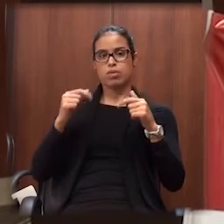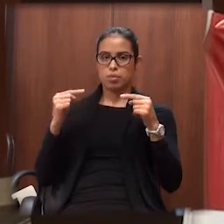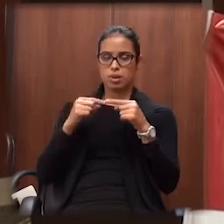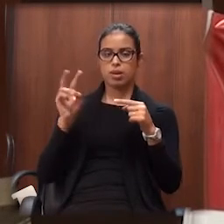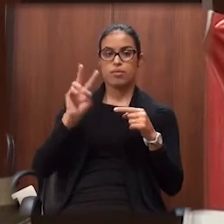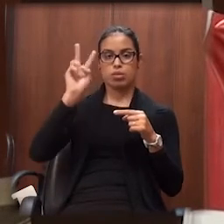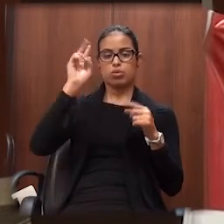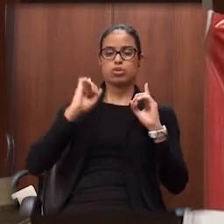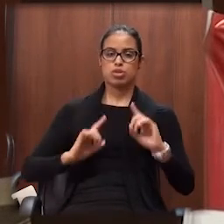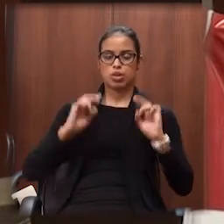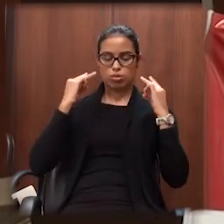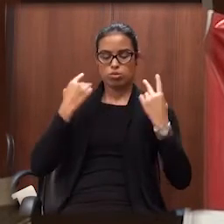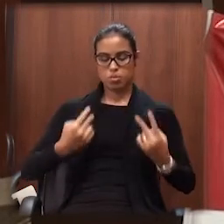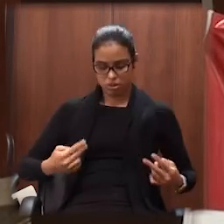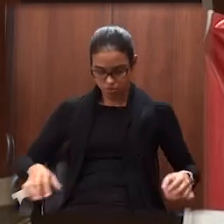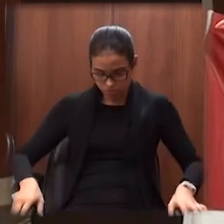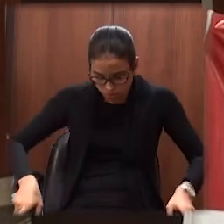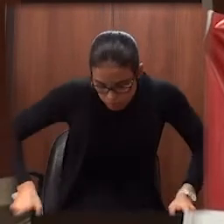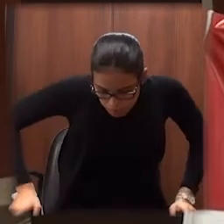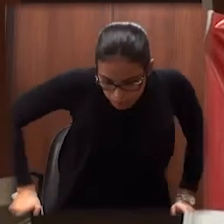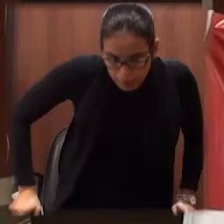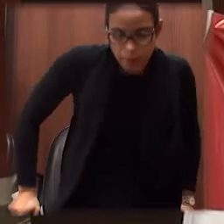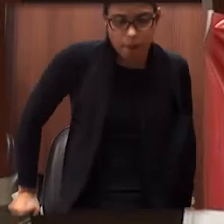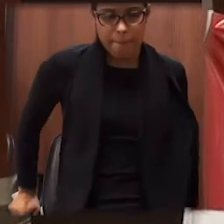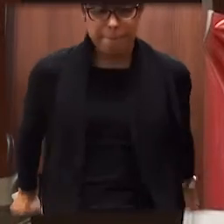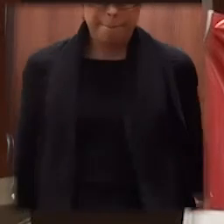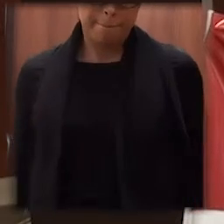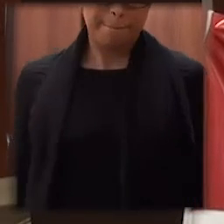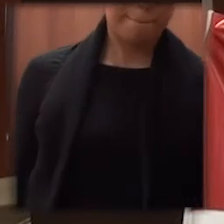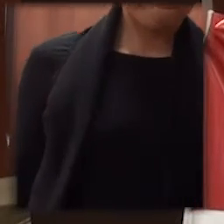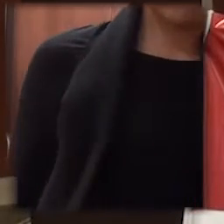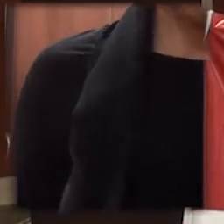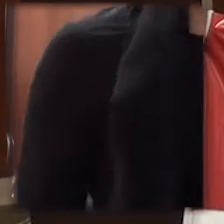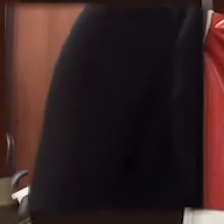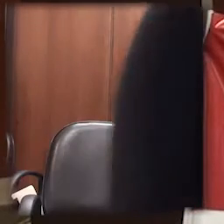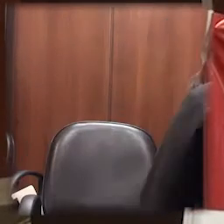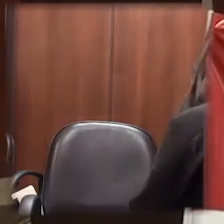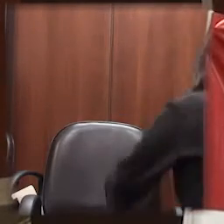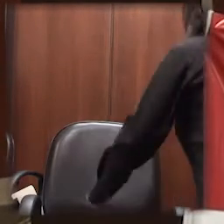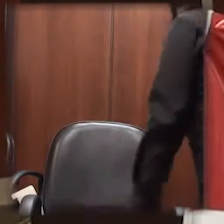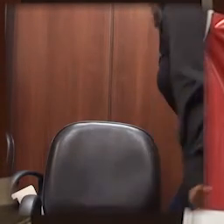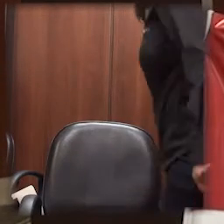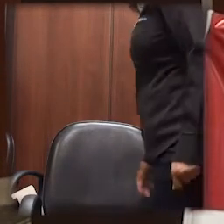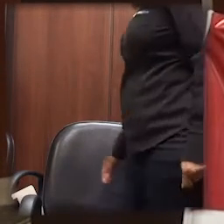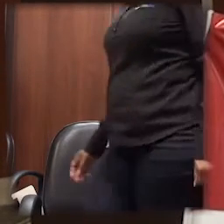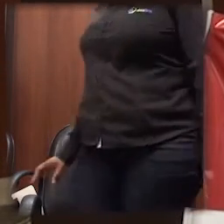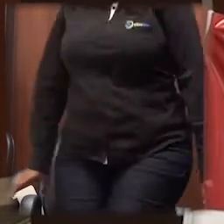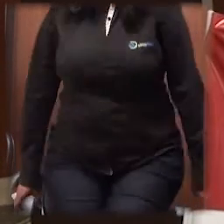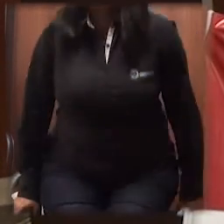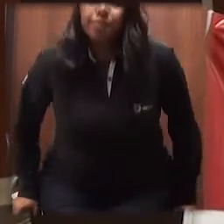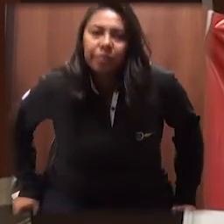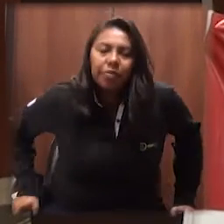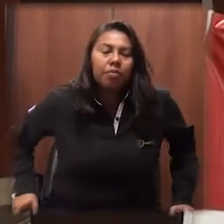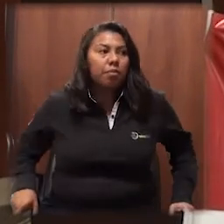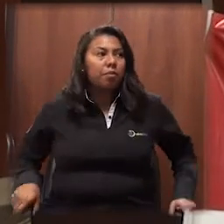valores dos direitos humanos, favorável à tolerância, à diversidade, à paz, à